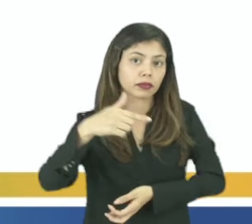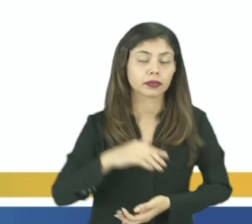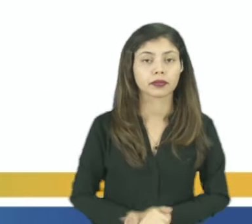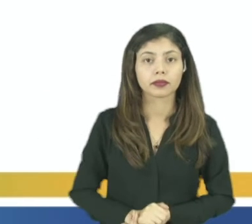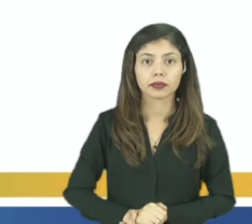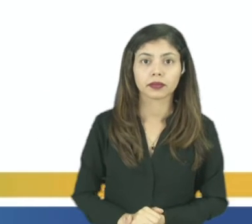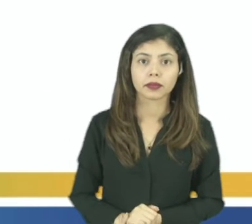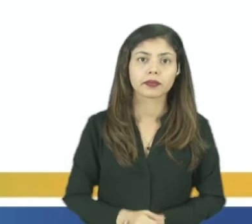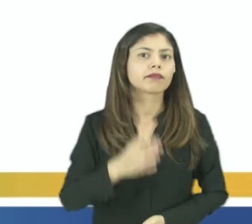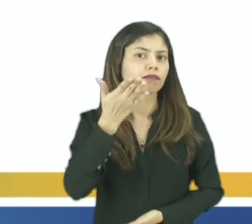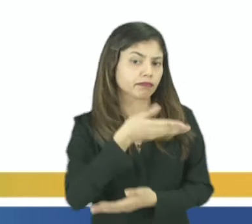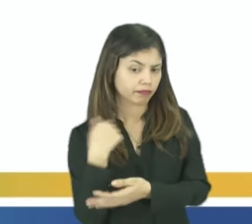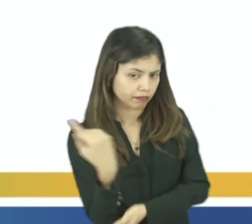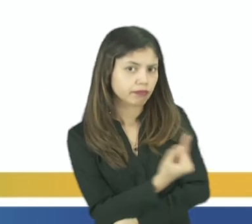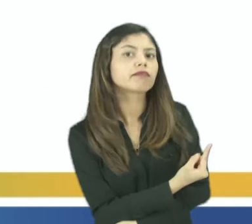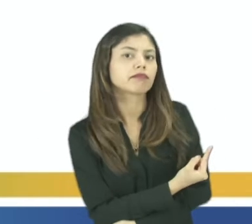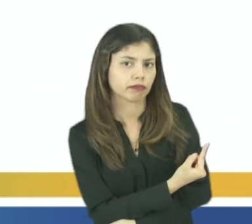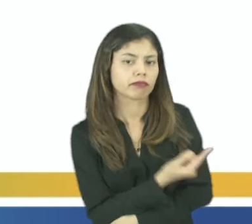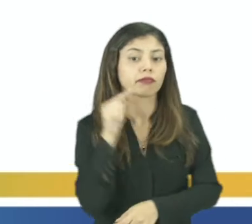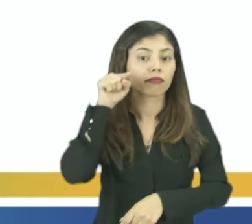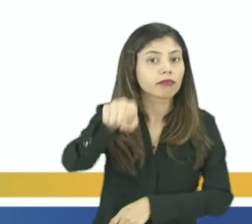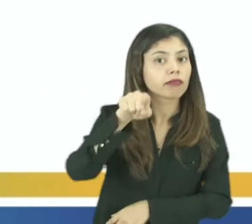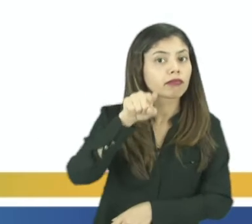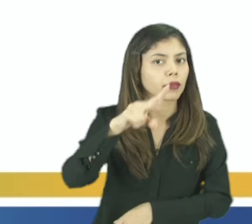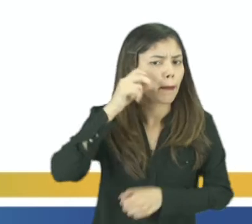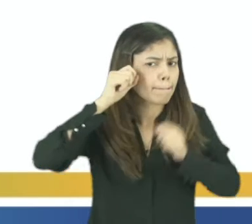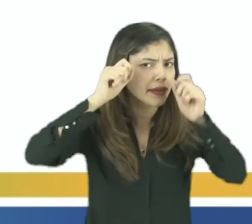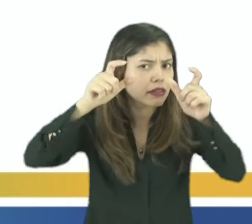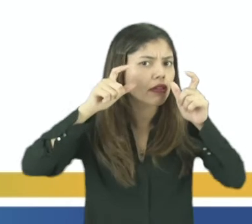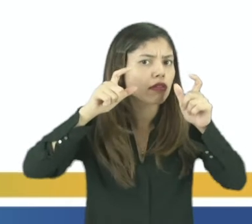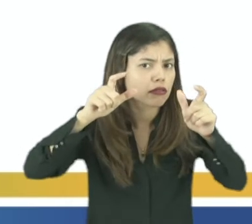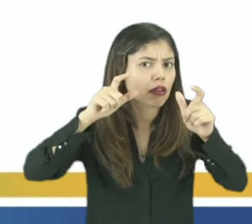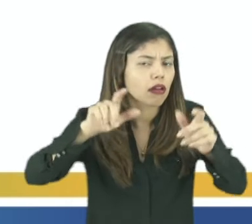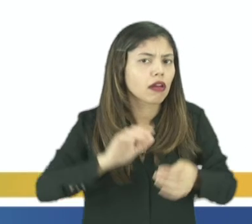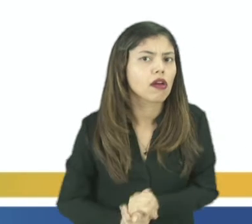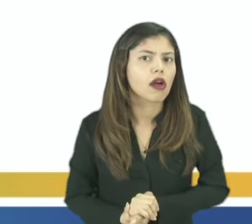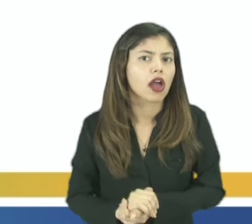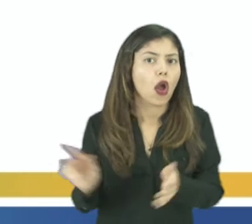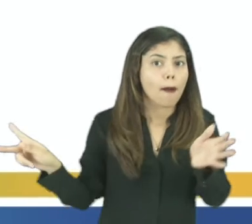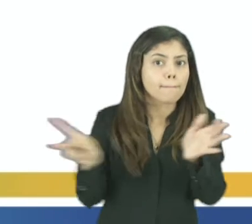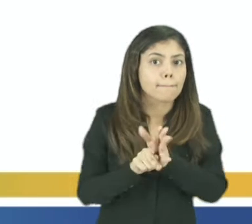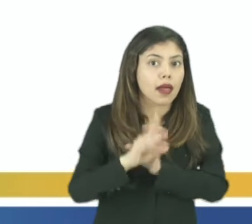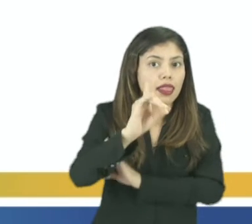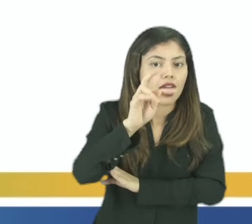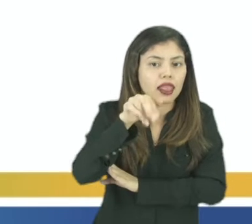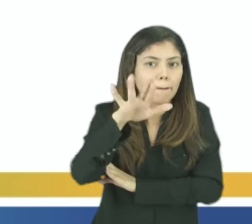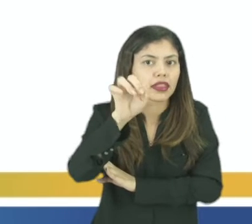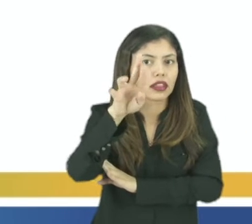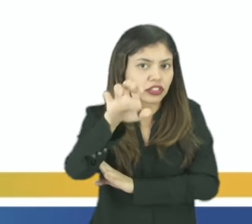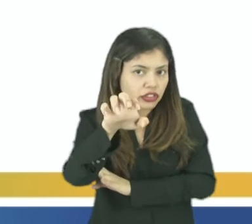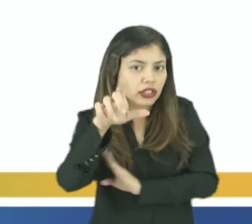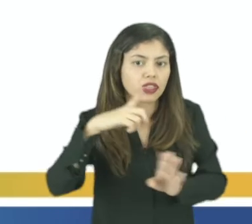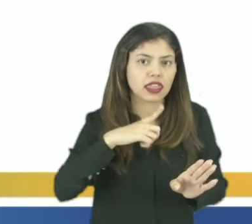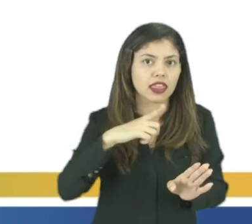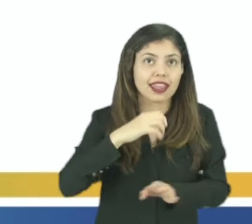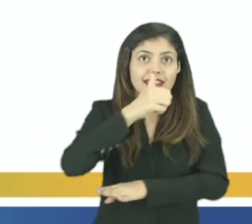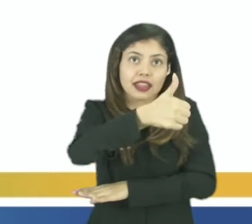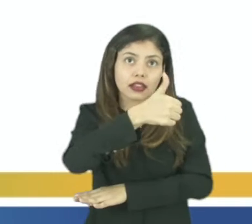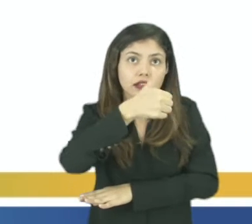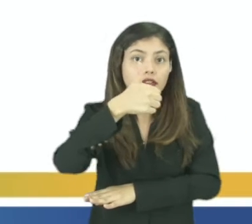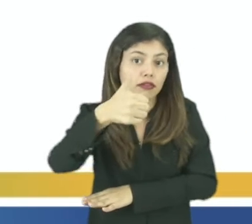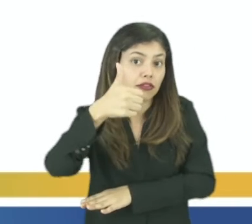117. Gente, aqui vocês observem que o determinante tem valor 117,